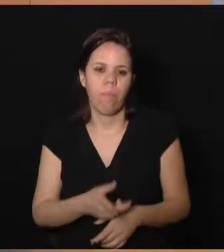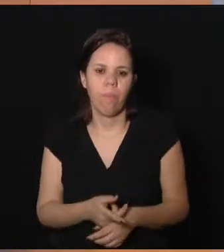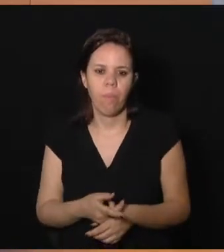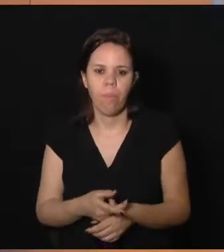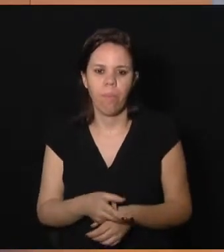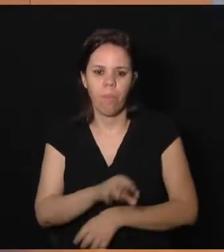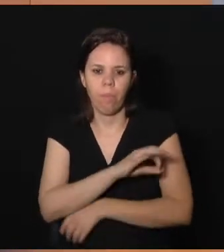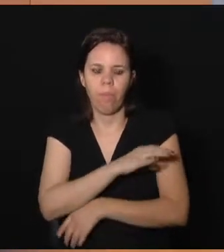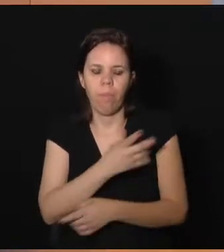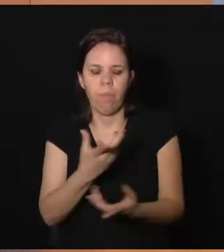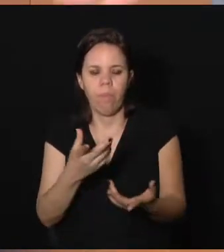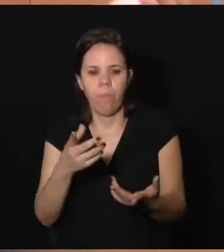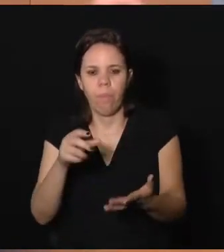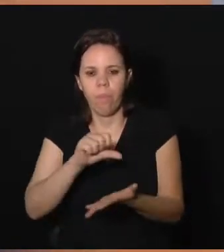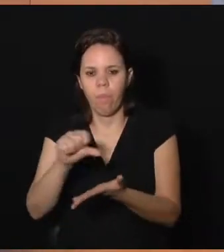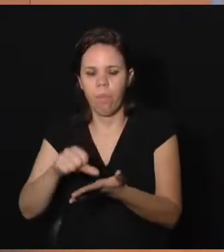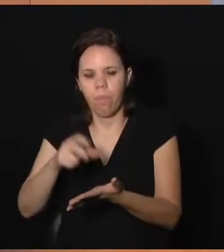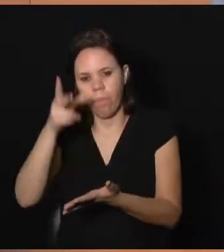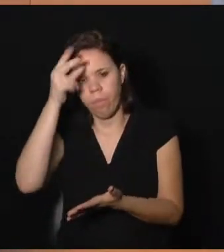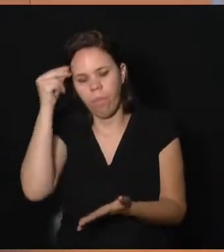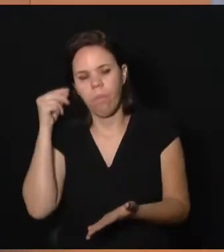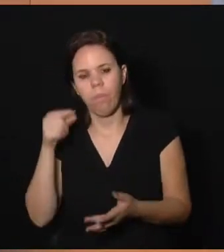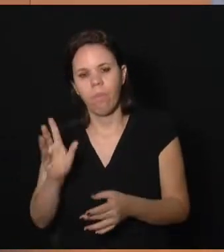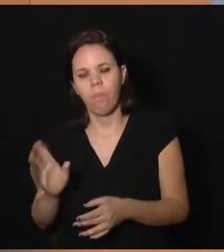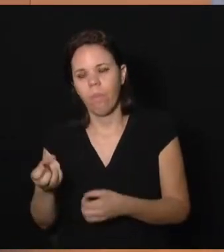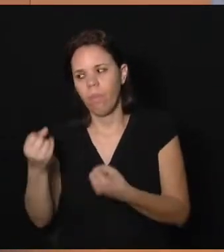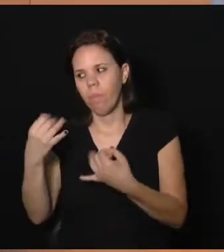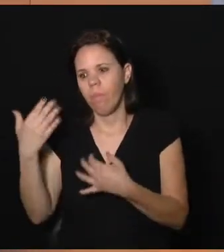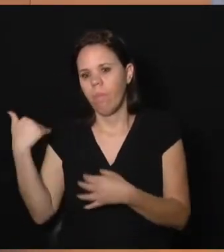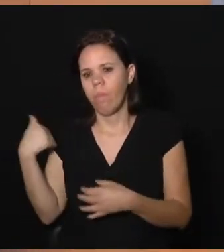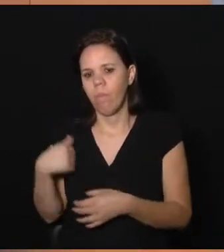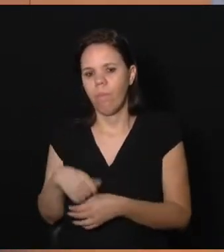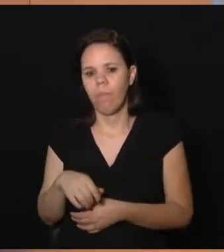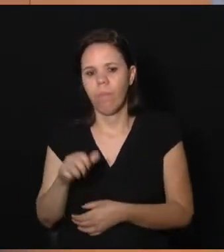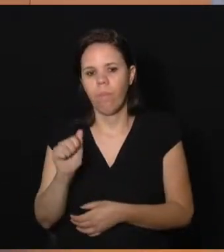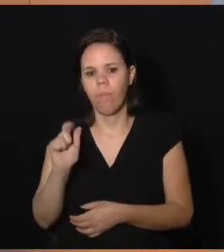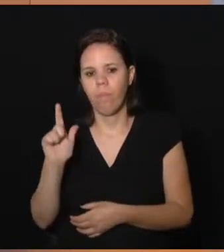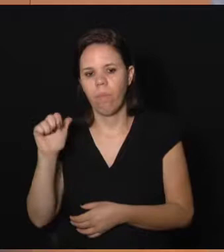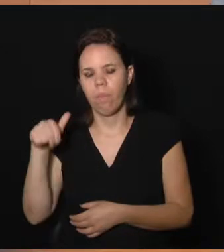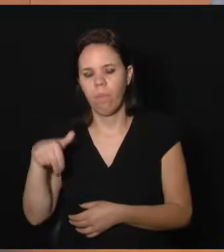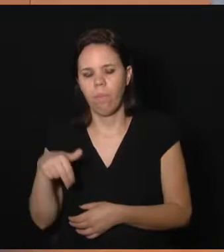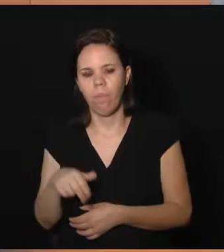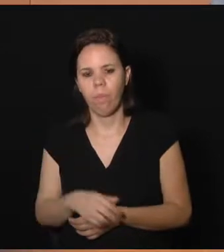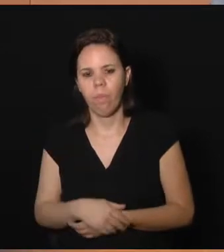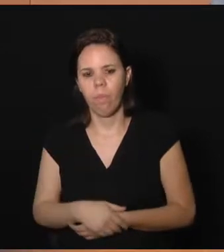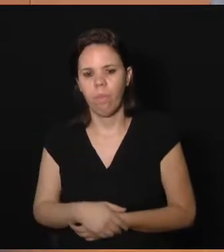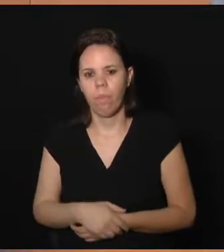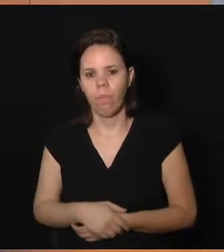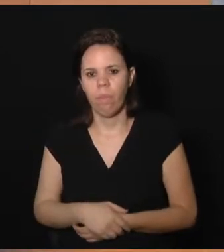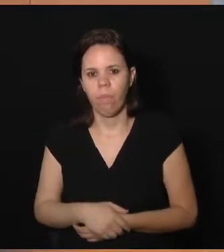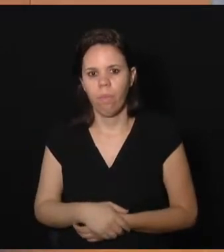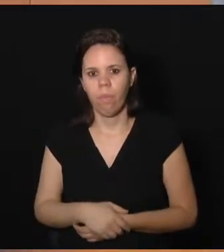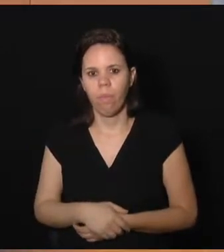municipal, porém, também como já foi bem dito pelo Alan, ela é um fator